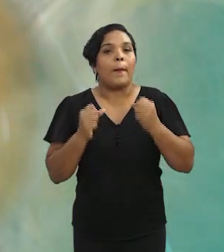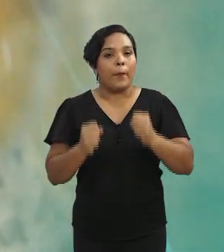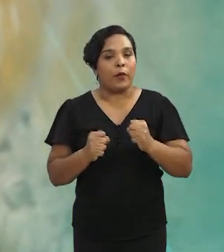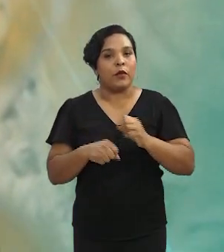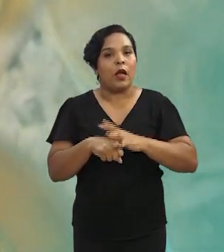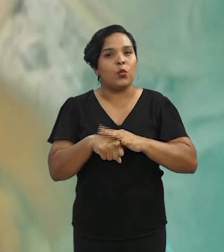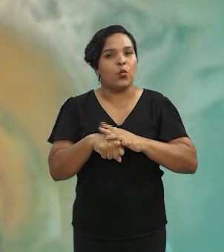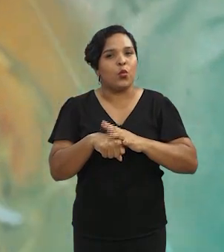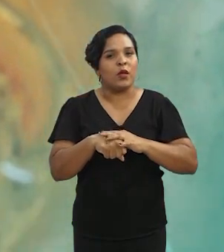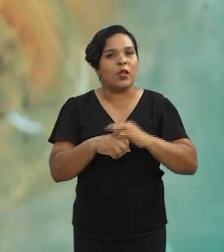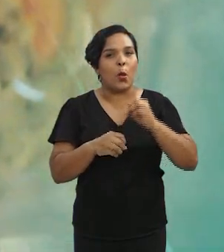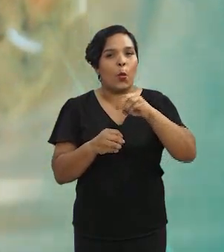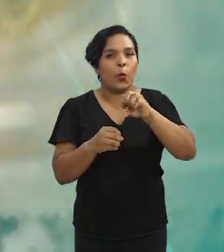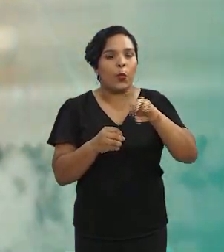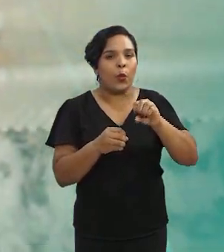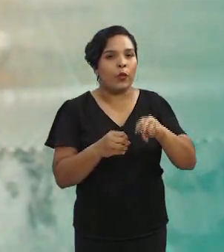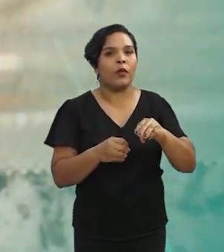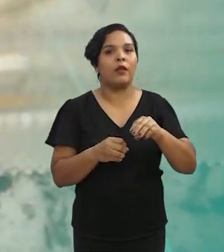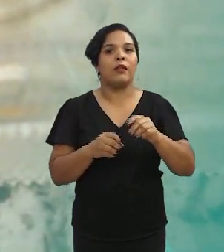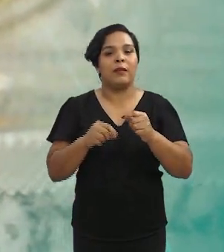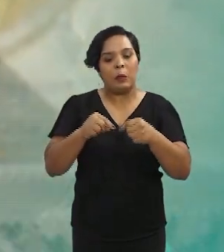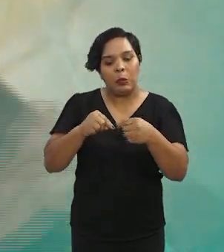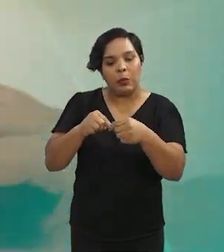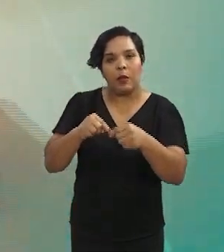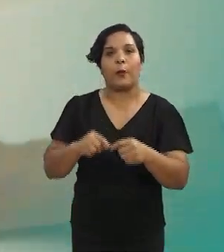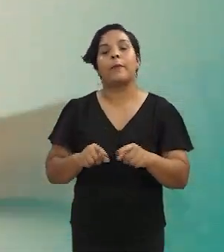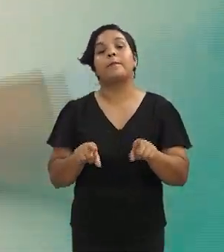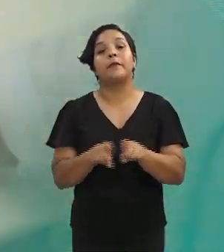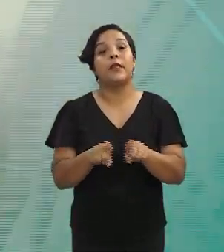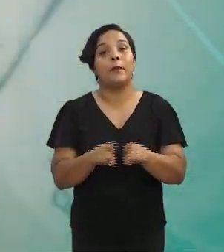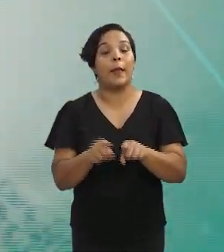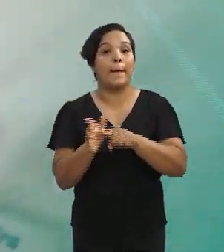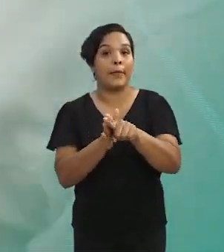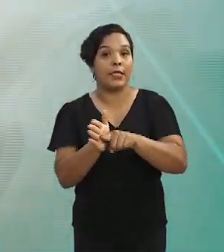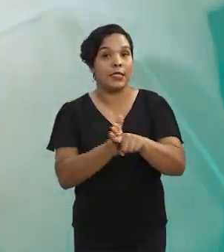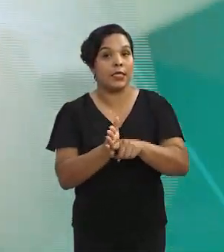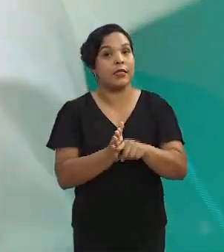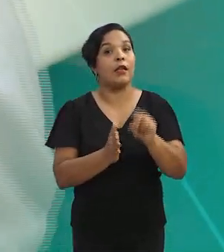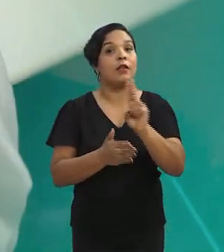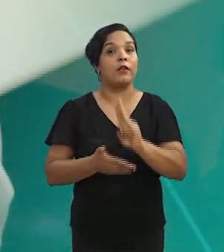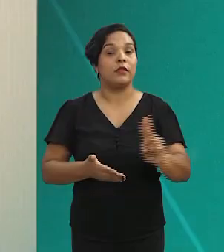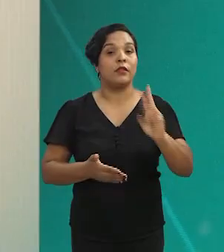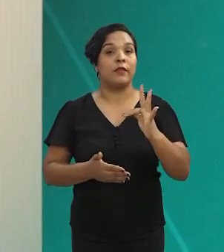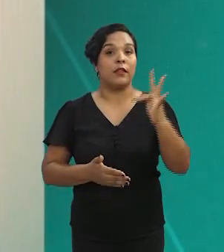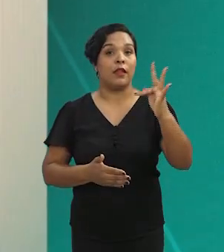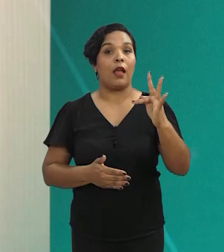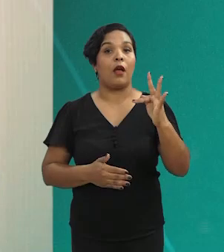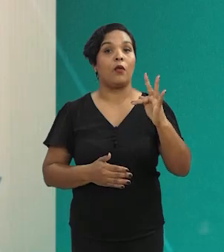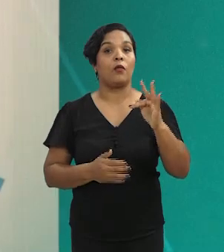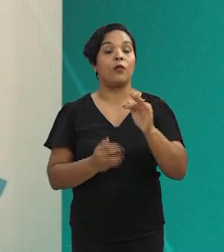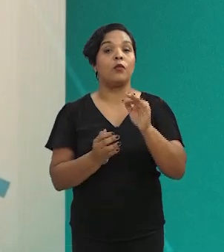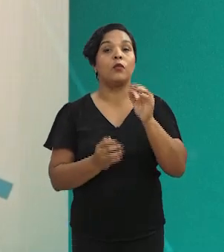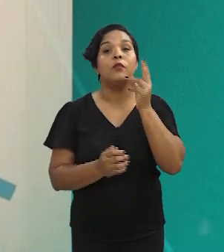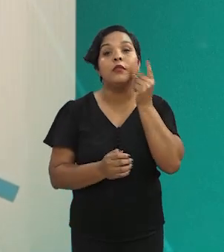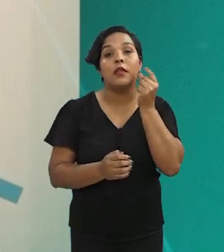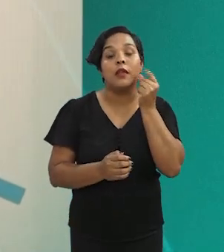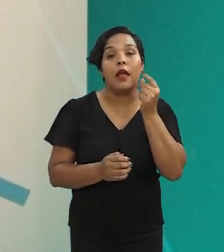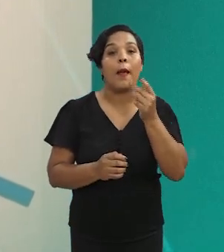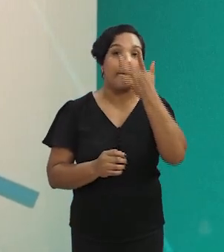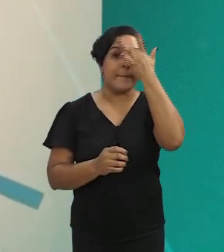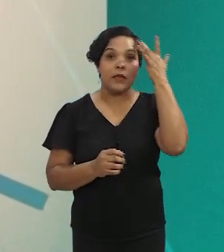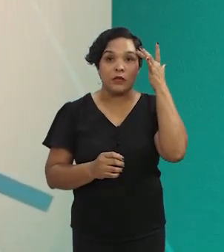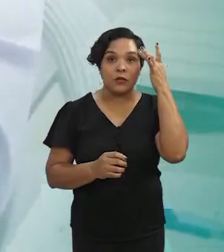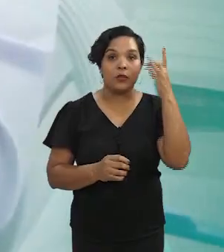onicomicose, um fungo muito comum que acomete as unhas. Pesquisa da Universidade Federal do Ceará mostra por que pessoas que